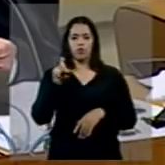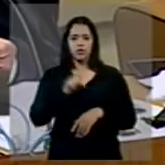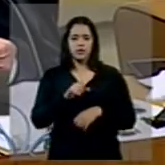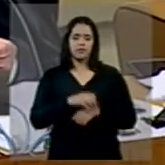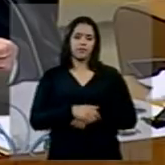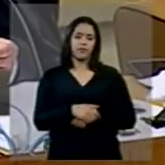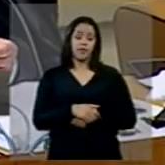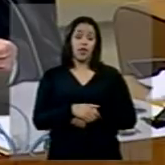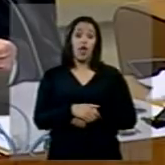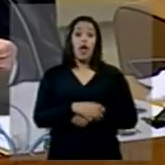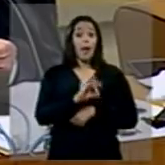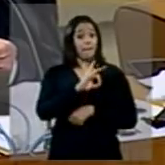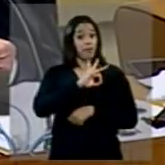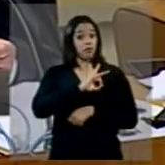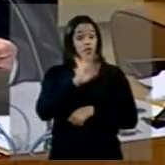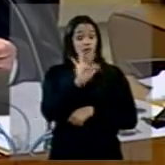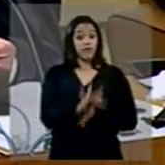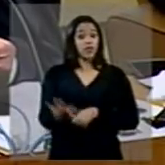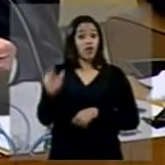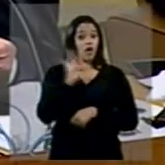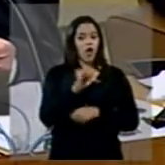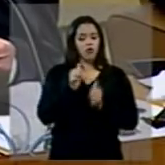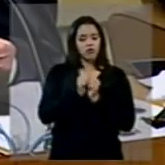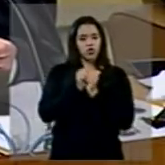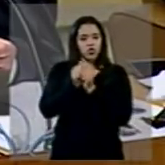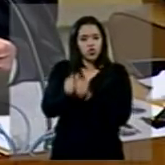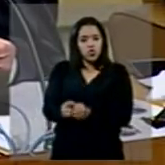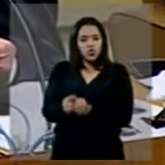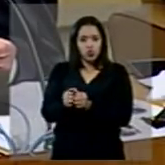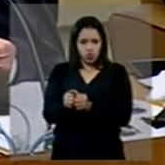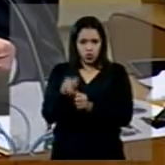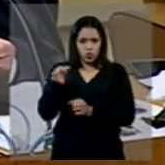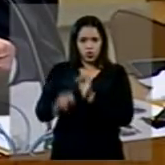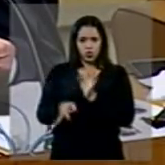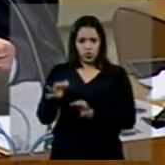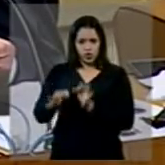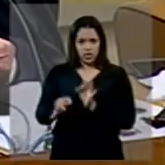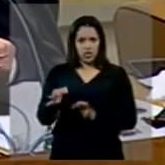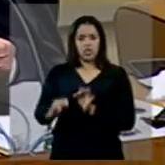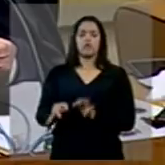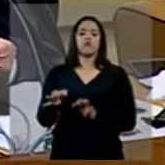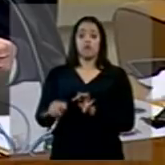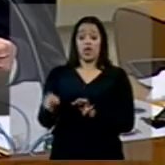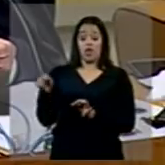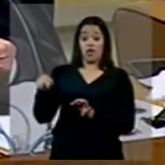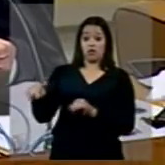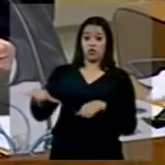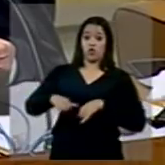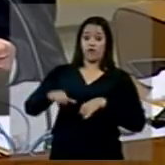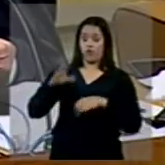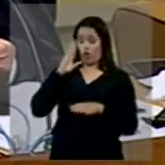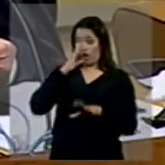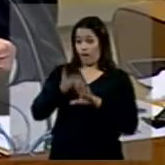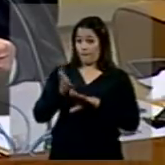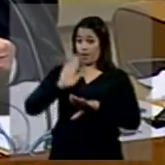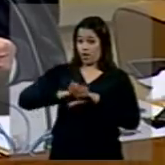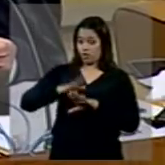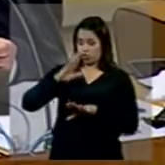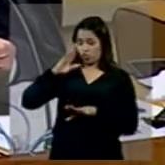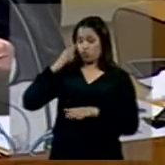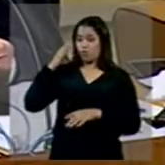Federal acompanham os juízes que sofreram ameaças de morte. O Tribunal Regional Eleitoral